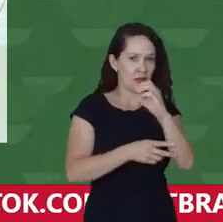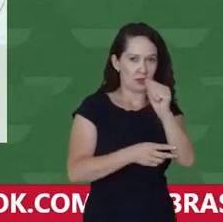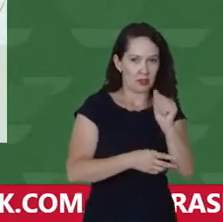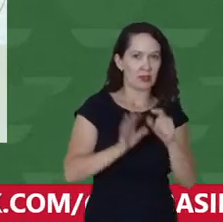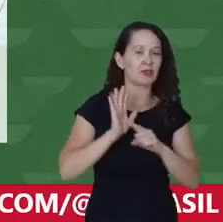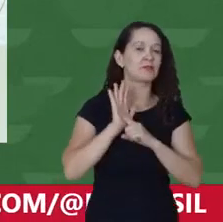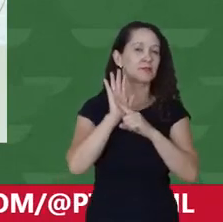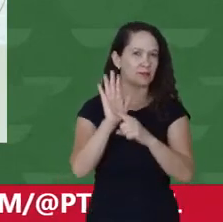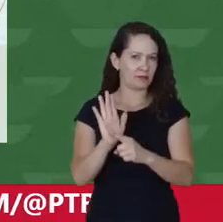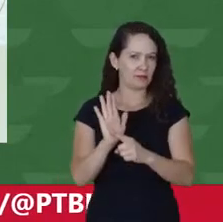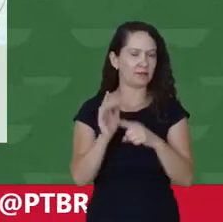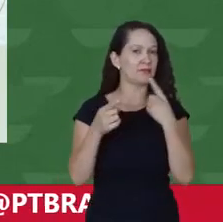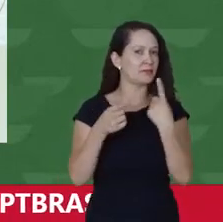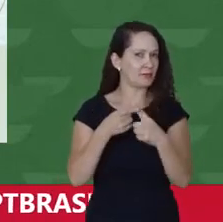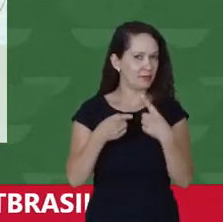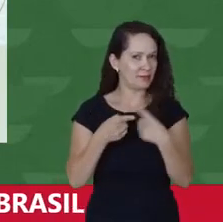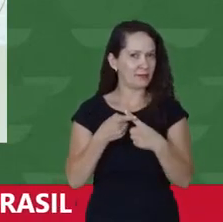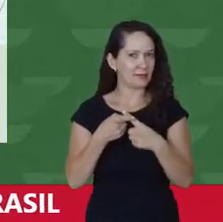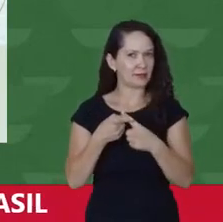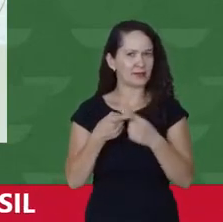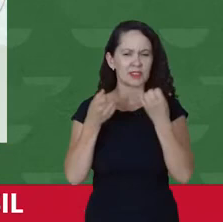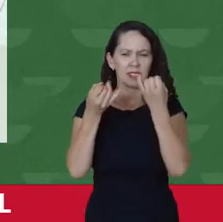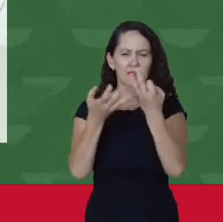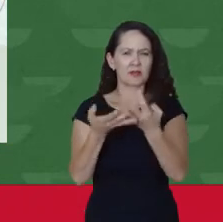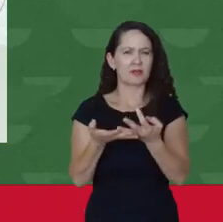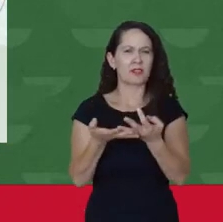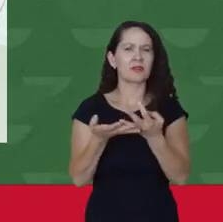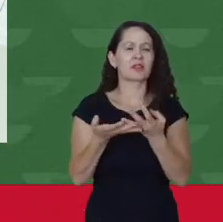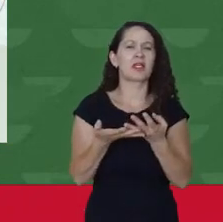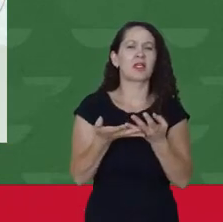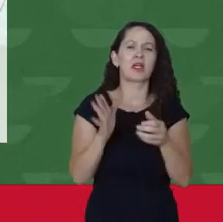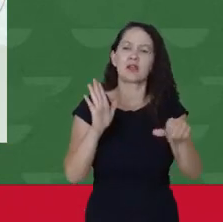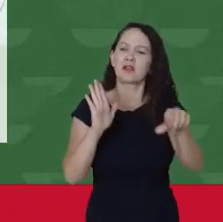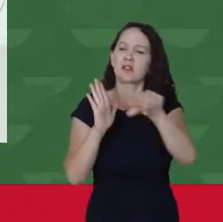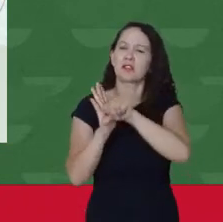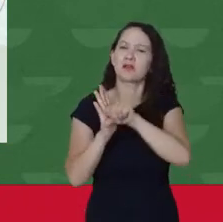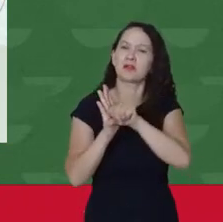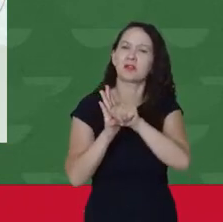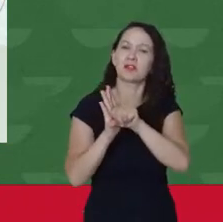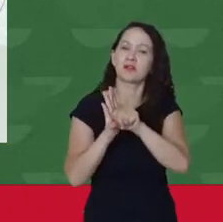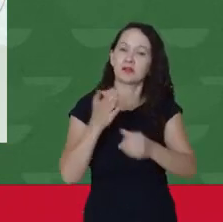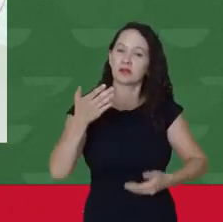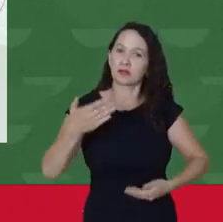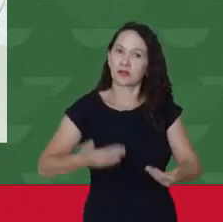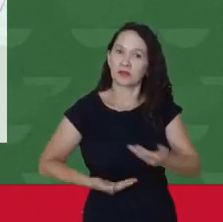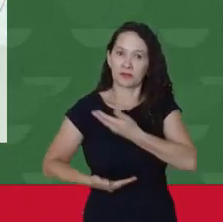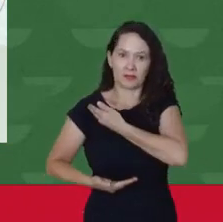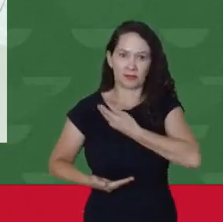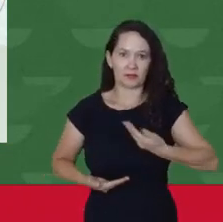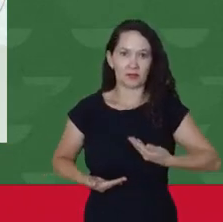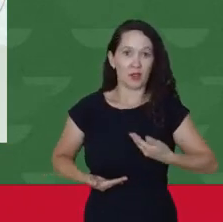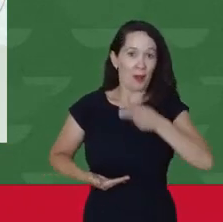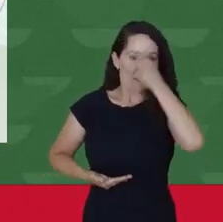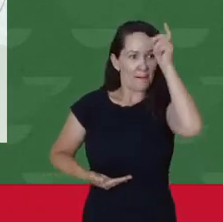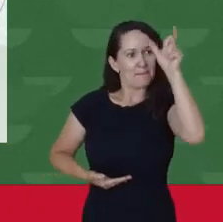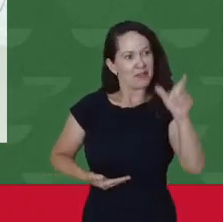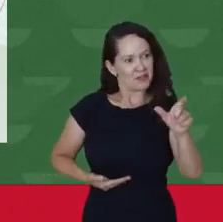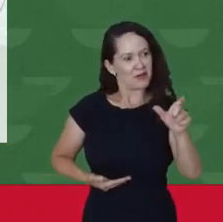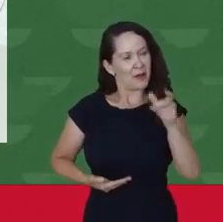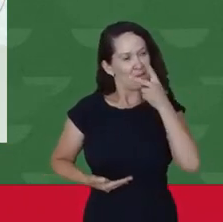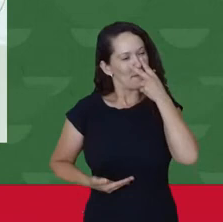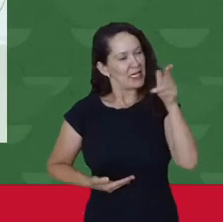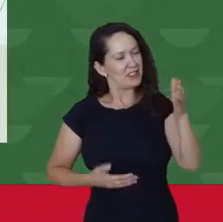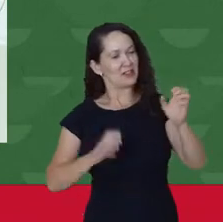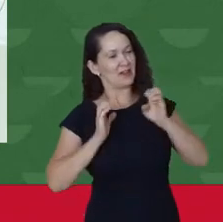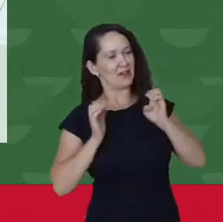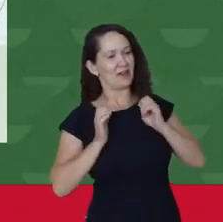levantou. Porque você fala muito de uma criminalização sobre o serviço público, sobre o servidor, como se ele fosse um